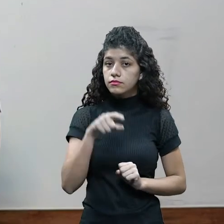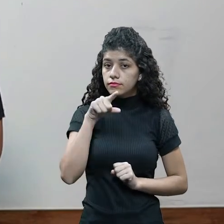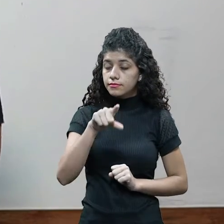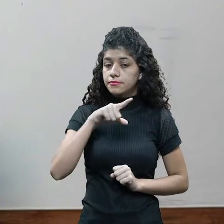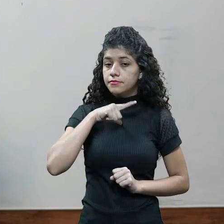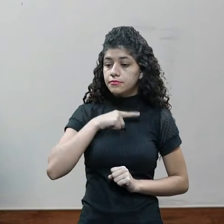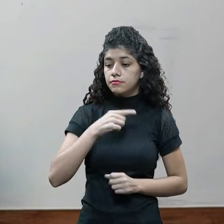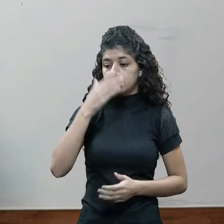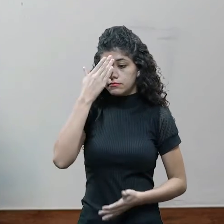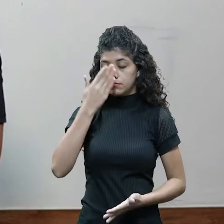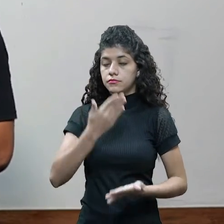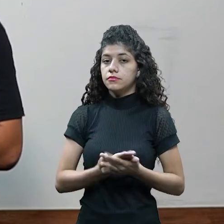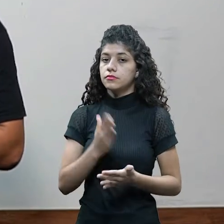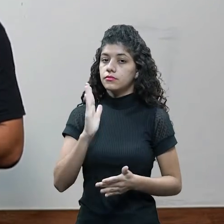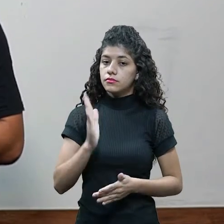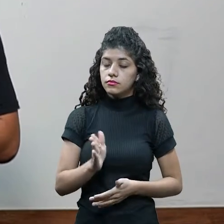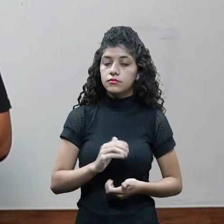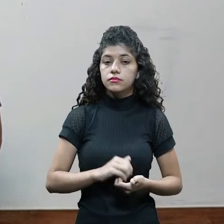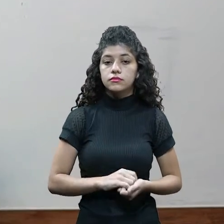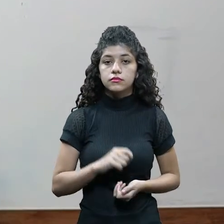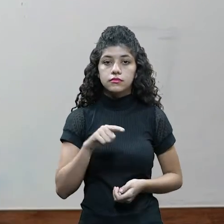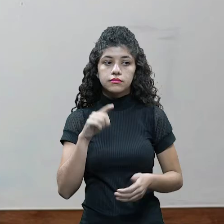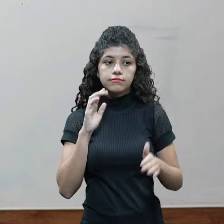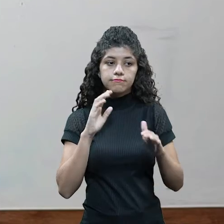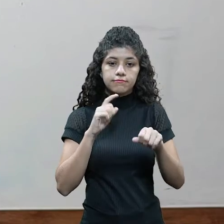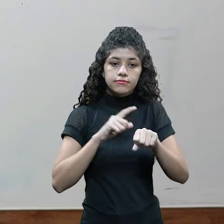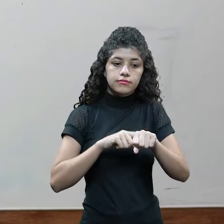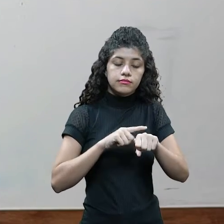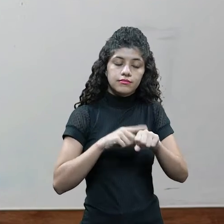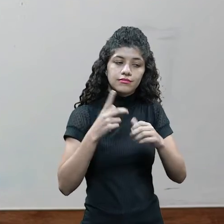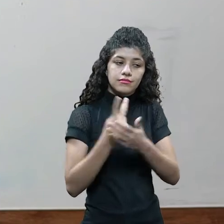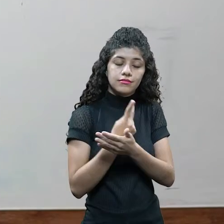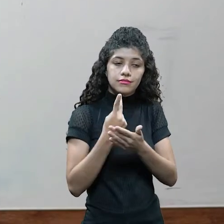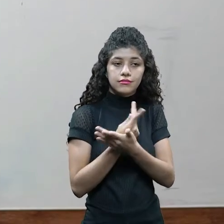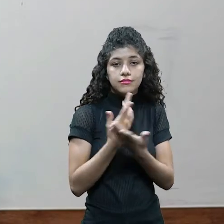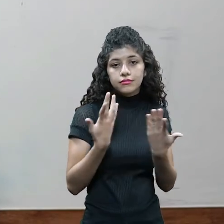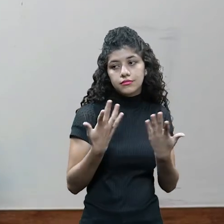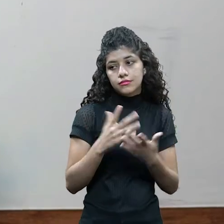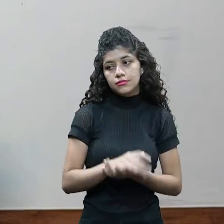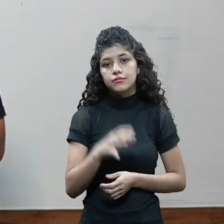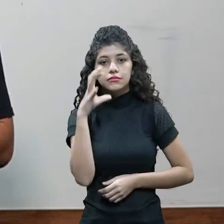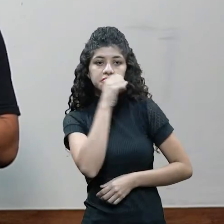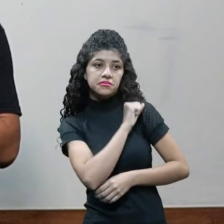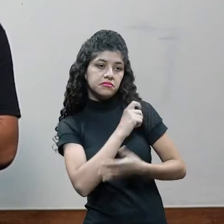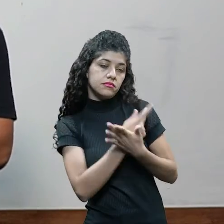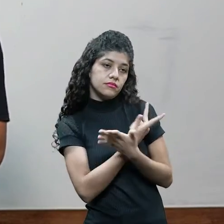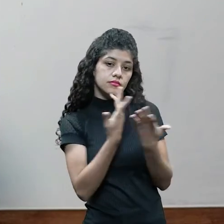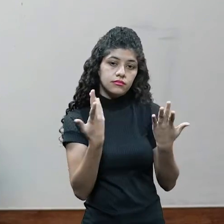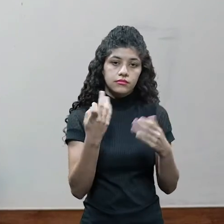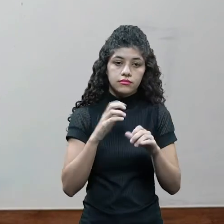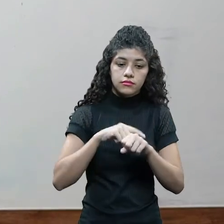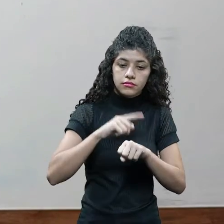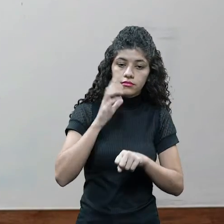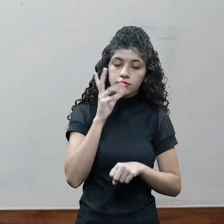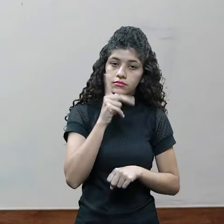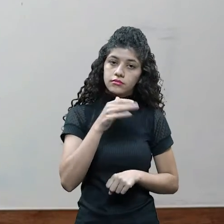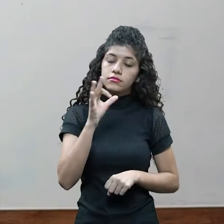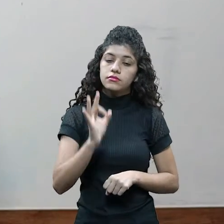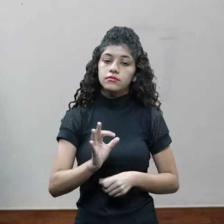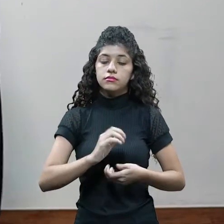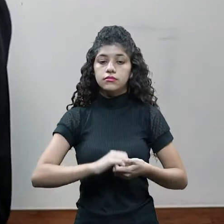muita confiança. Mas antes você perder um certo tempo e acertar a questão, do que querer fazer muito rápido e errar. Então vamos